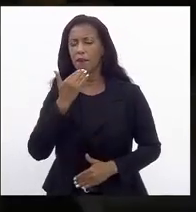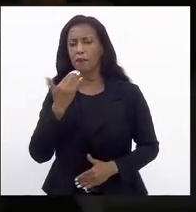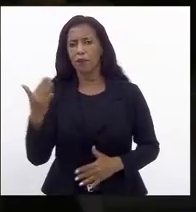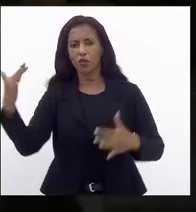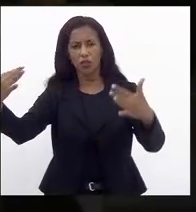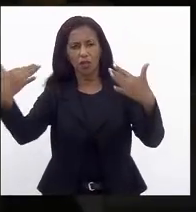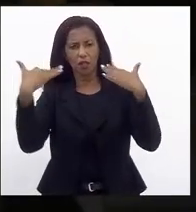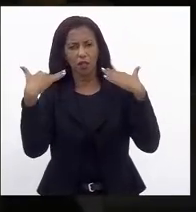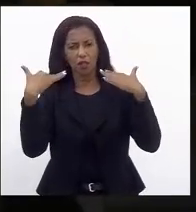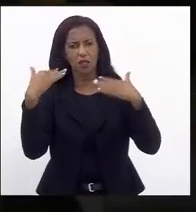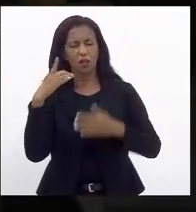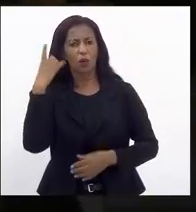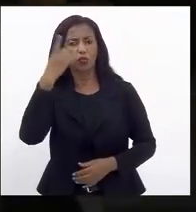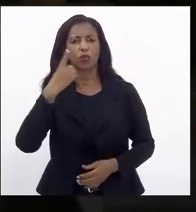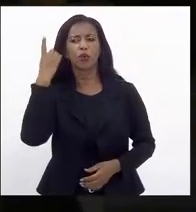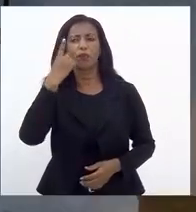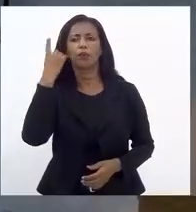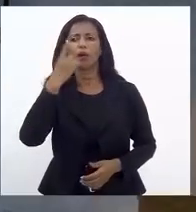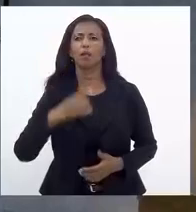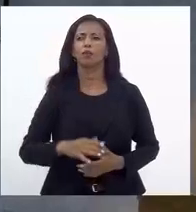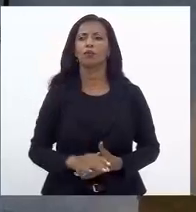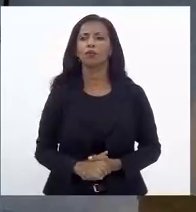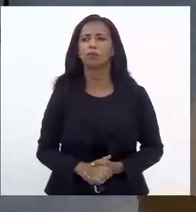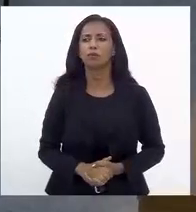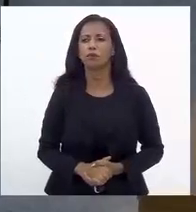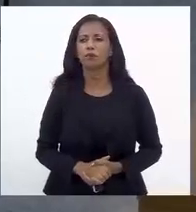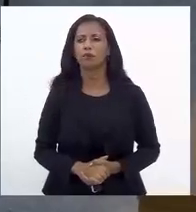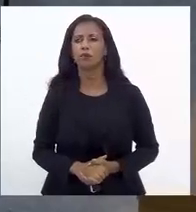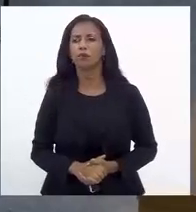pediria atenção seus parlamentares e